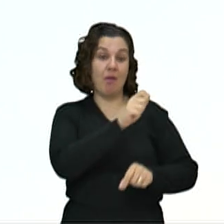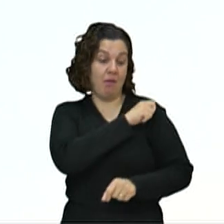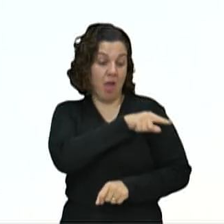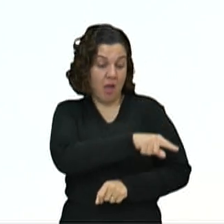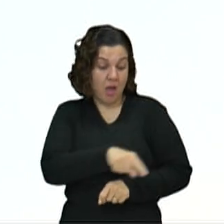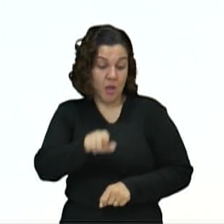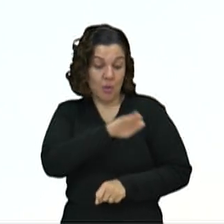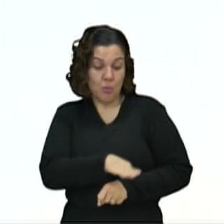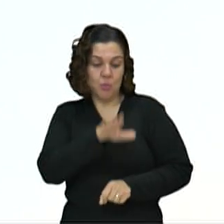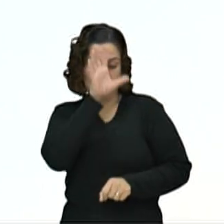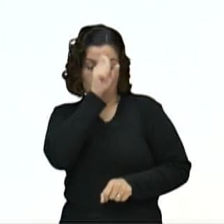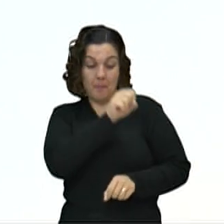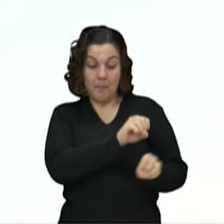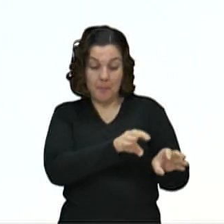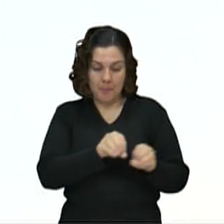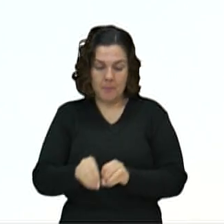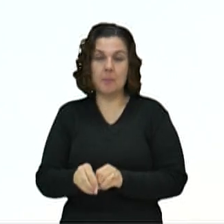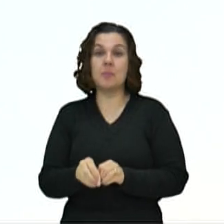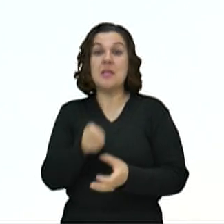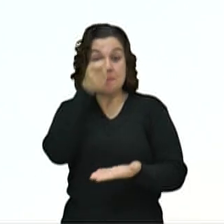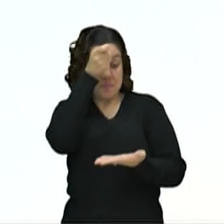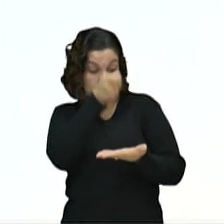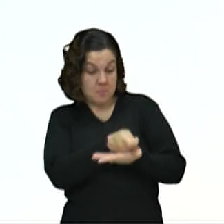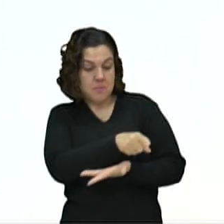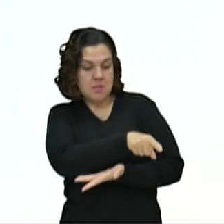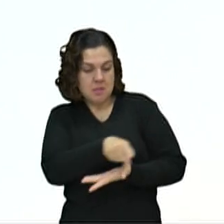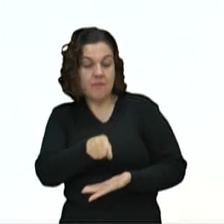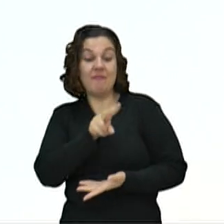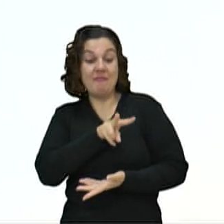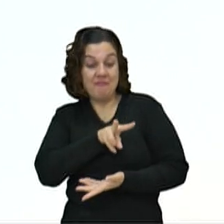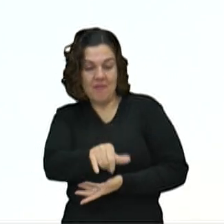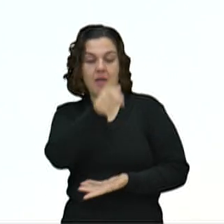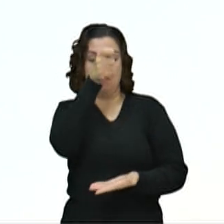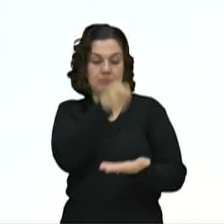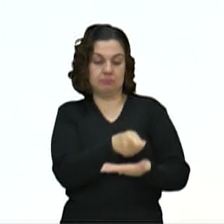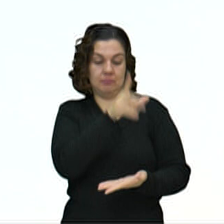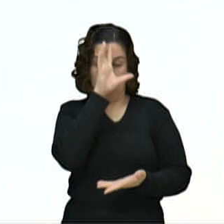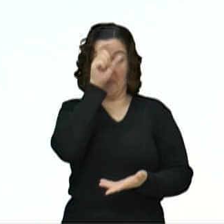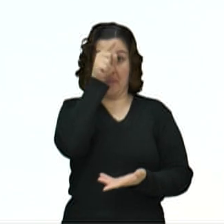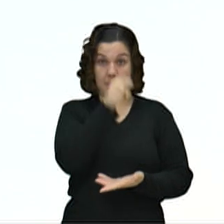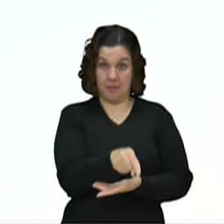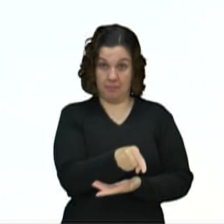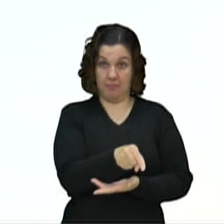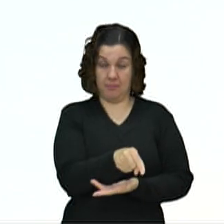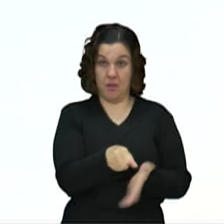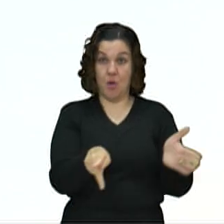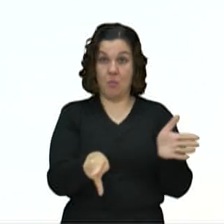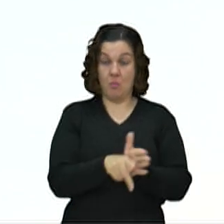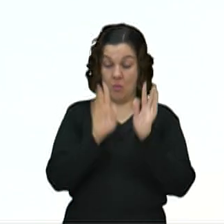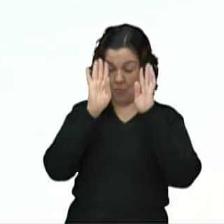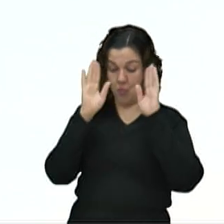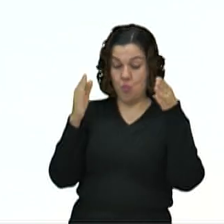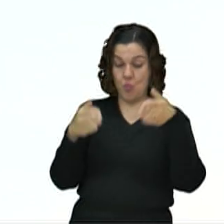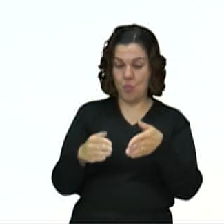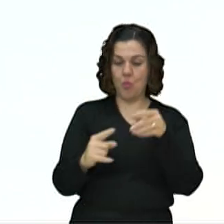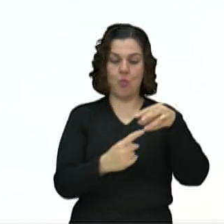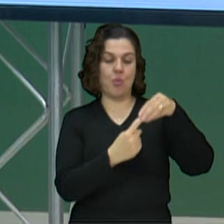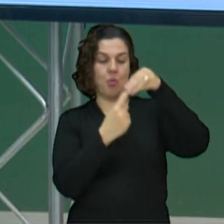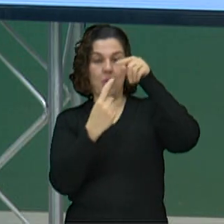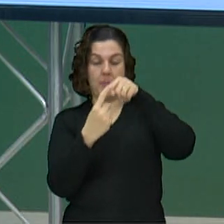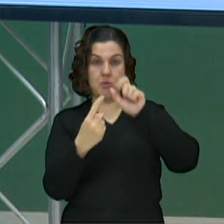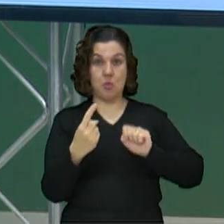estudantes estão aprendendo e ainda ditar aquilo que os estudantes devem aprender segundo a ideia daquele líder